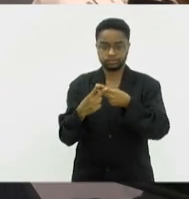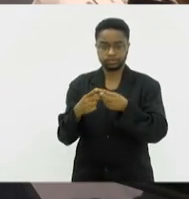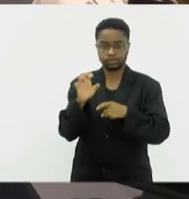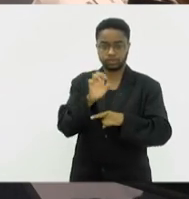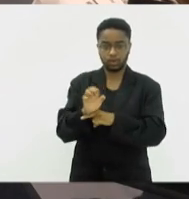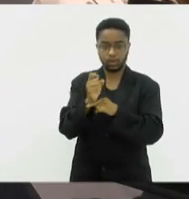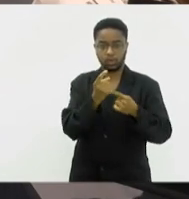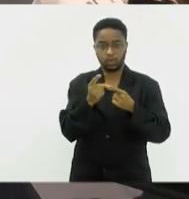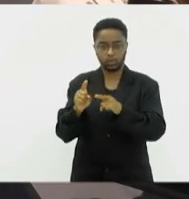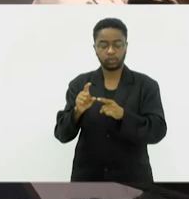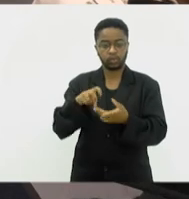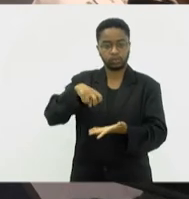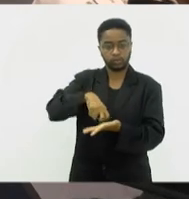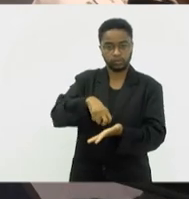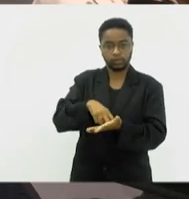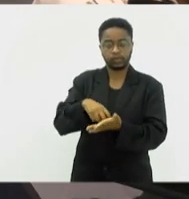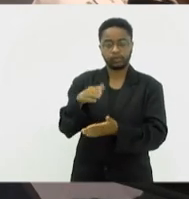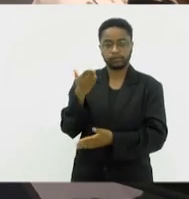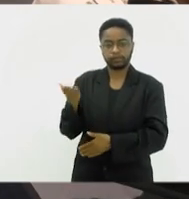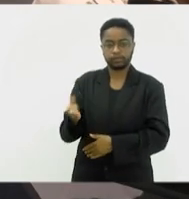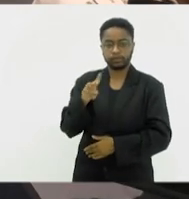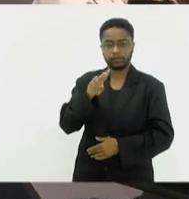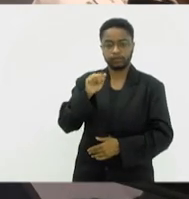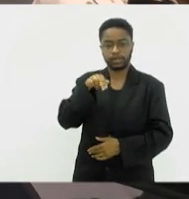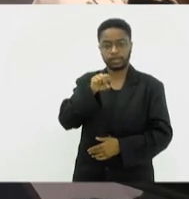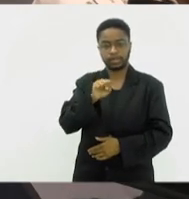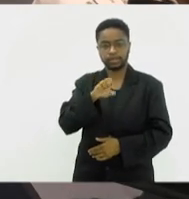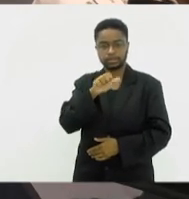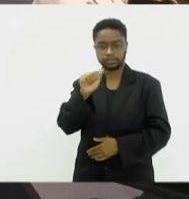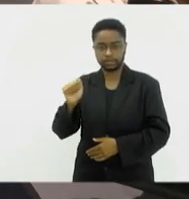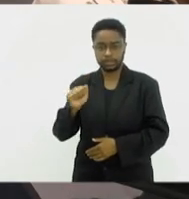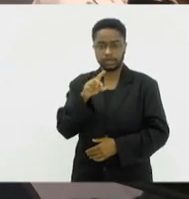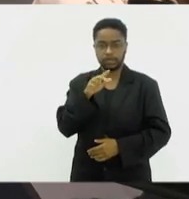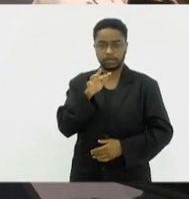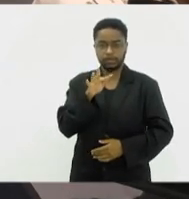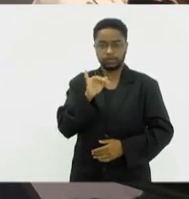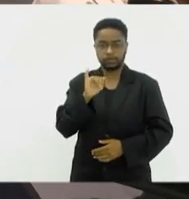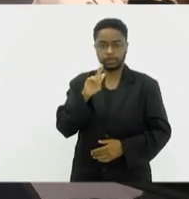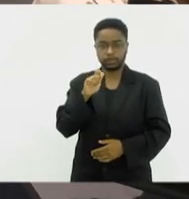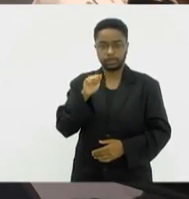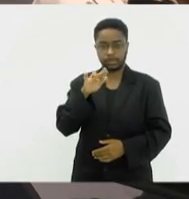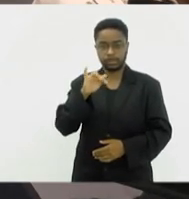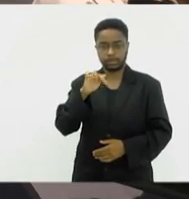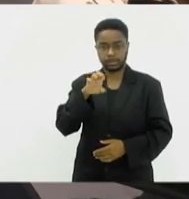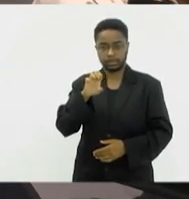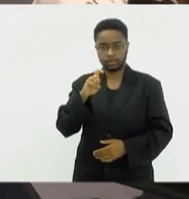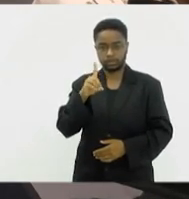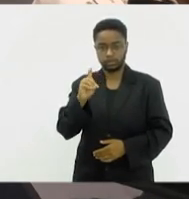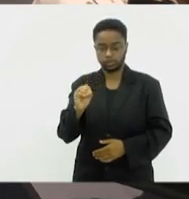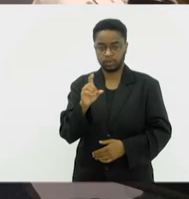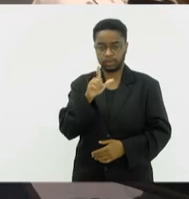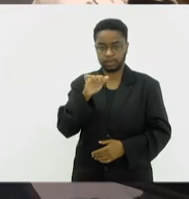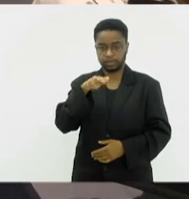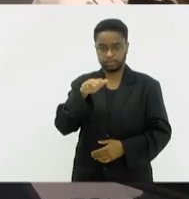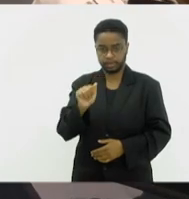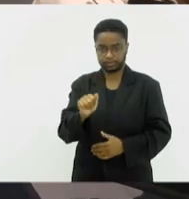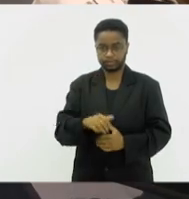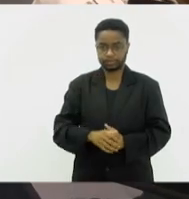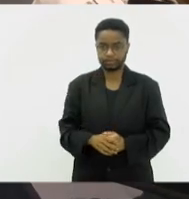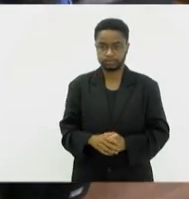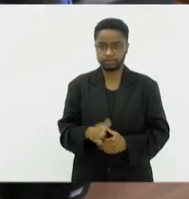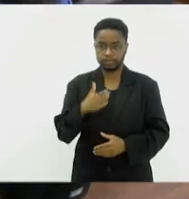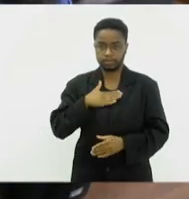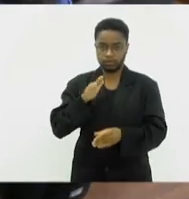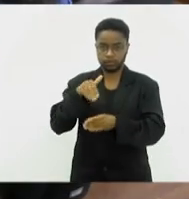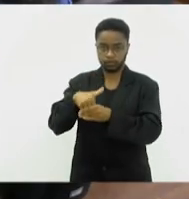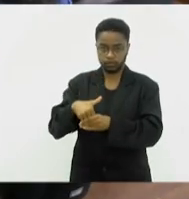senhora Vanessa... Qual é o seu sobrenome, senhora Vanessa? Figueiredo Lima. Vanessa Figueiredo... Lima. Lima. Lima. O meu